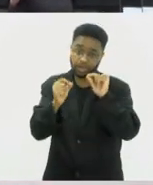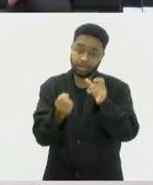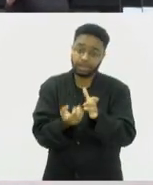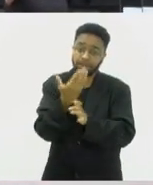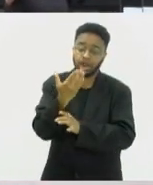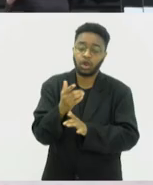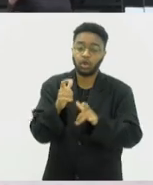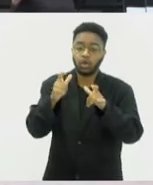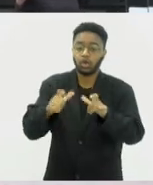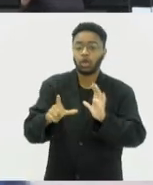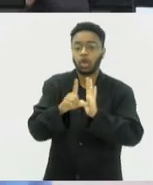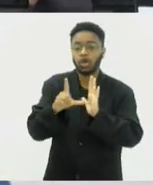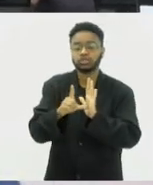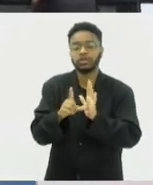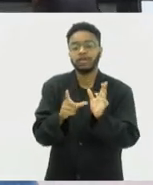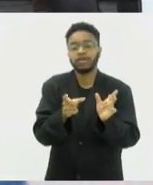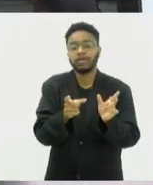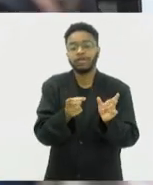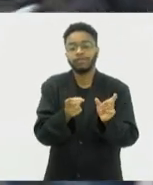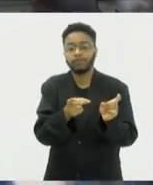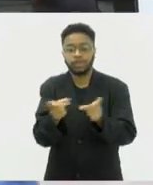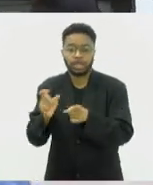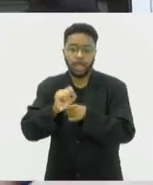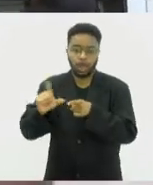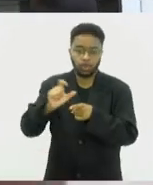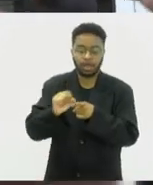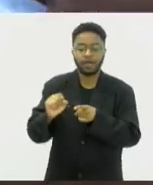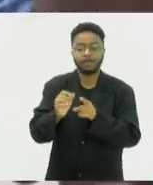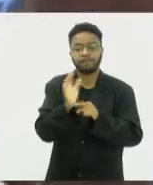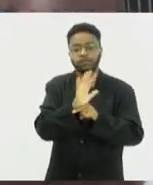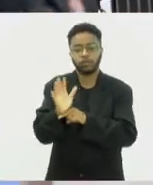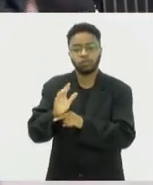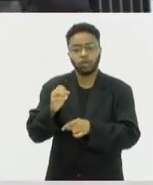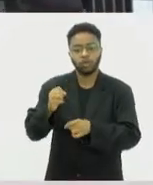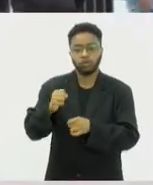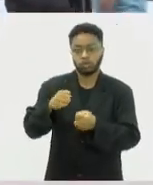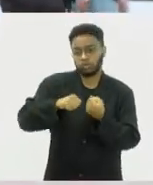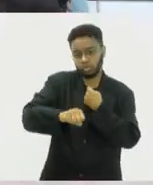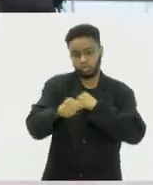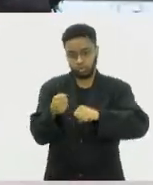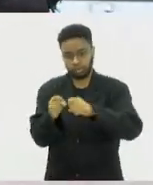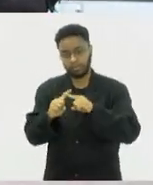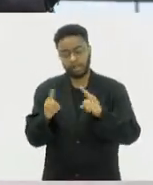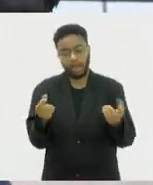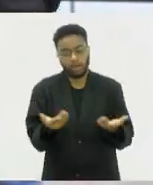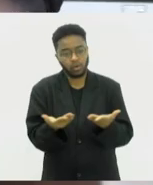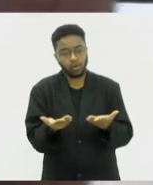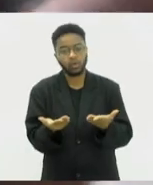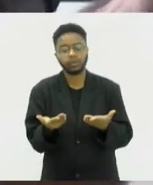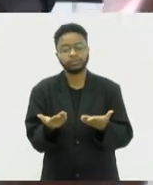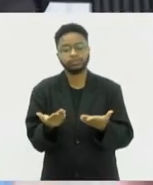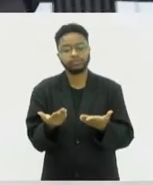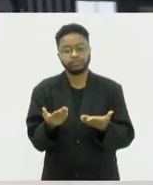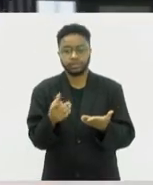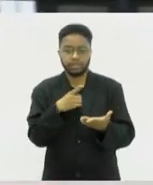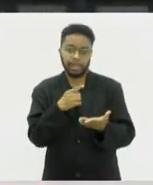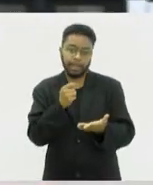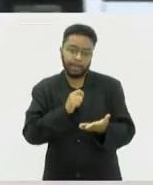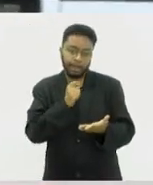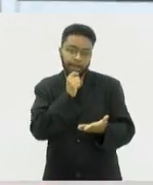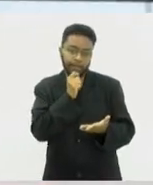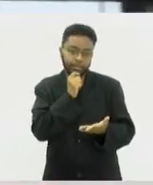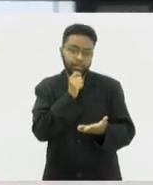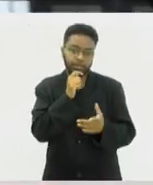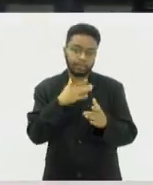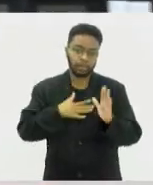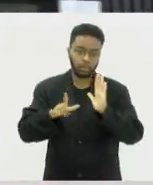uma locadora de filmes de luta, que eu só entendia de luta. Mas aí acabou que o destino me levou para esse outro caminho. E hoje em dia, a Cavídeo ainda existe, 27 anos